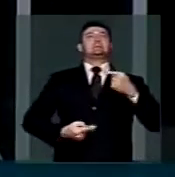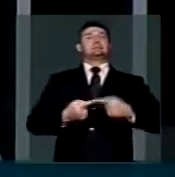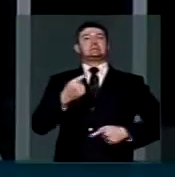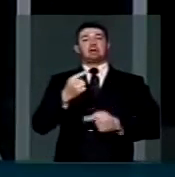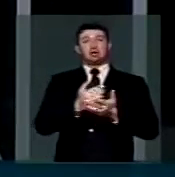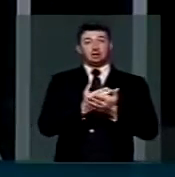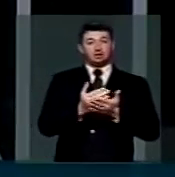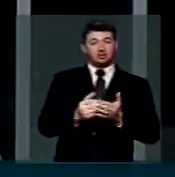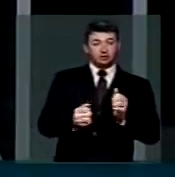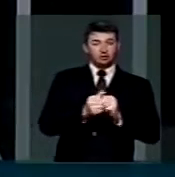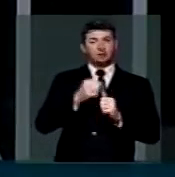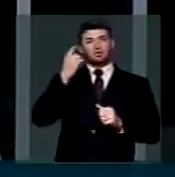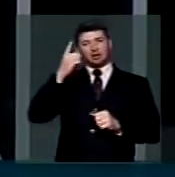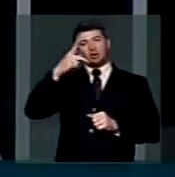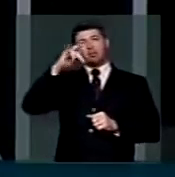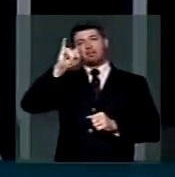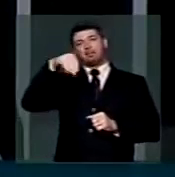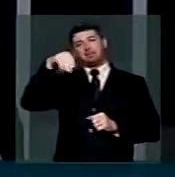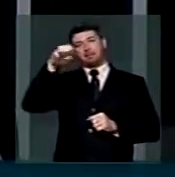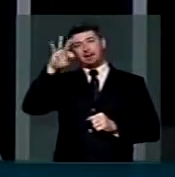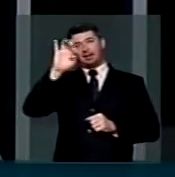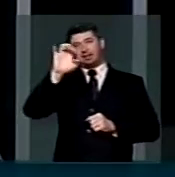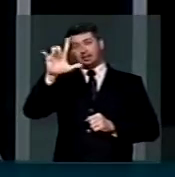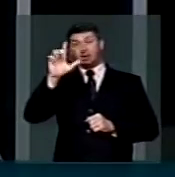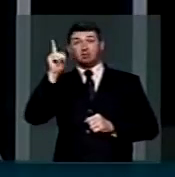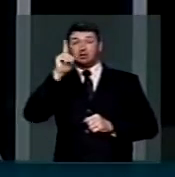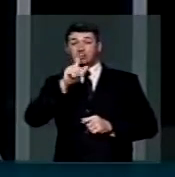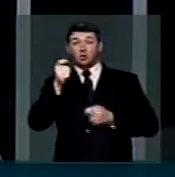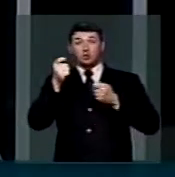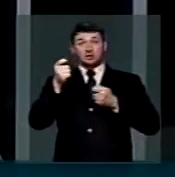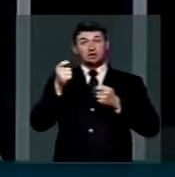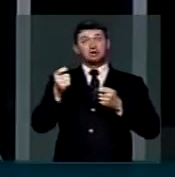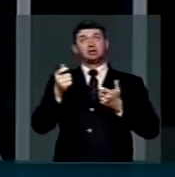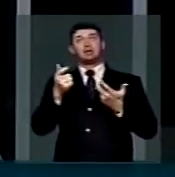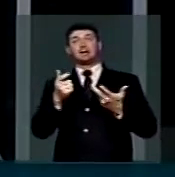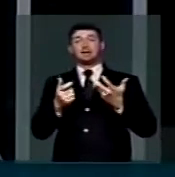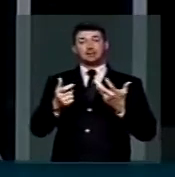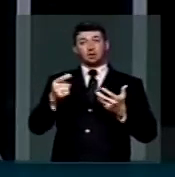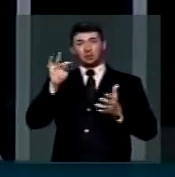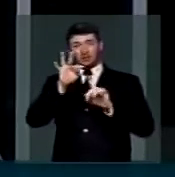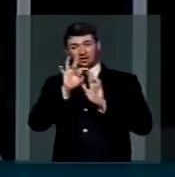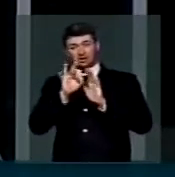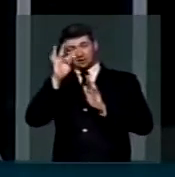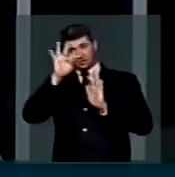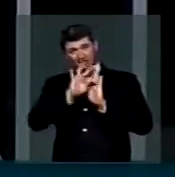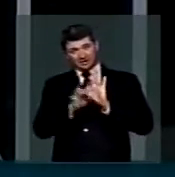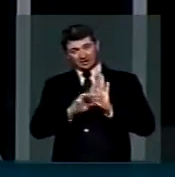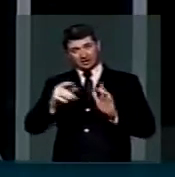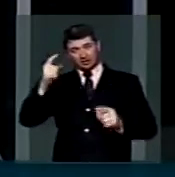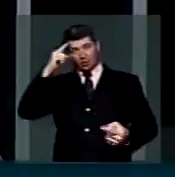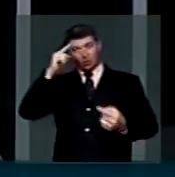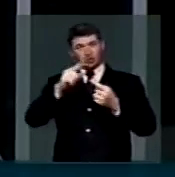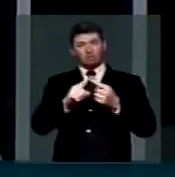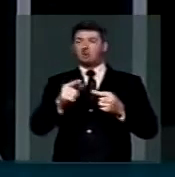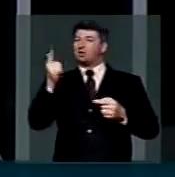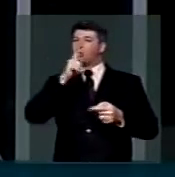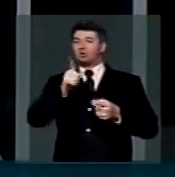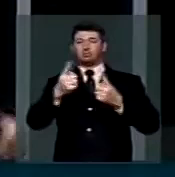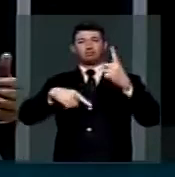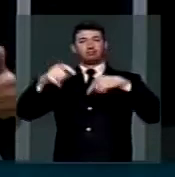primeiro momento com o deputado Pimentel, para que nós pudéssemos chegar a um texto de entendimento que não levasse o país a